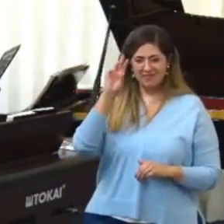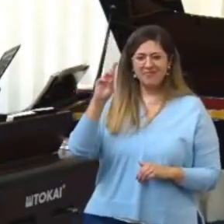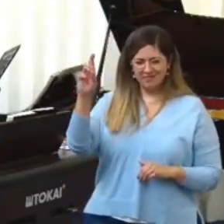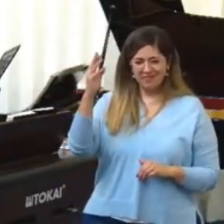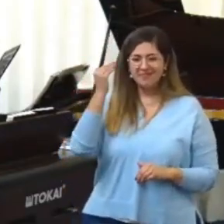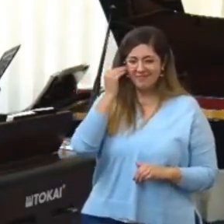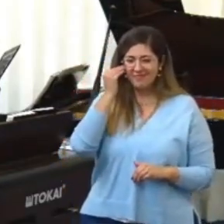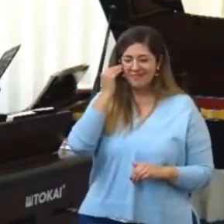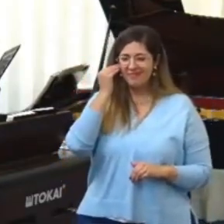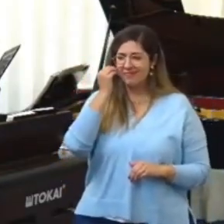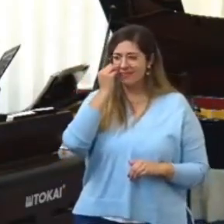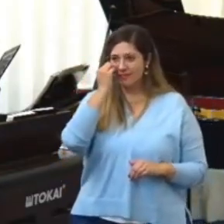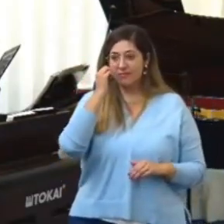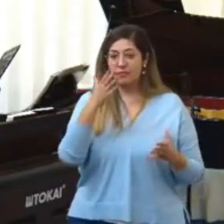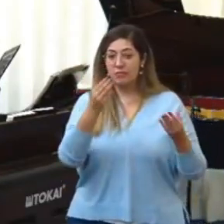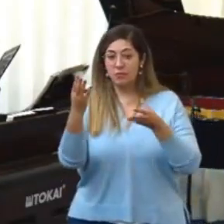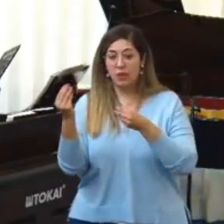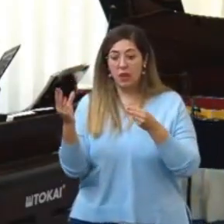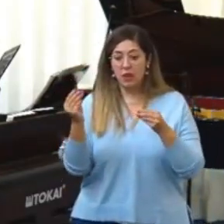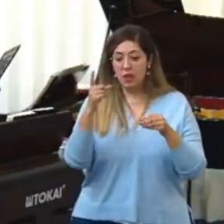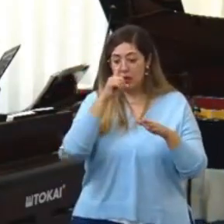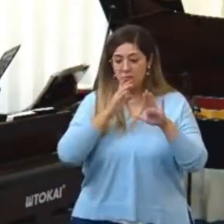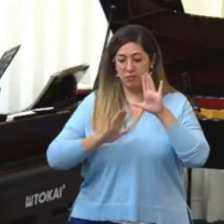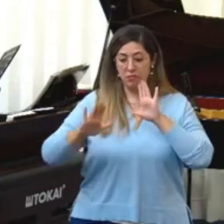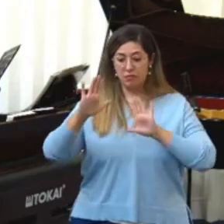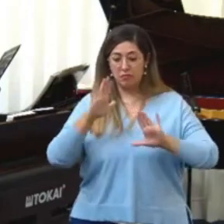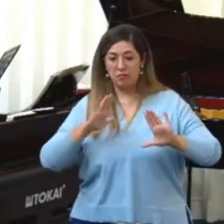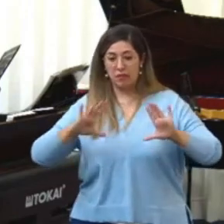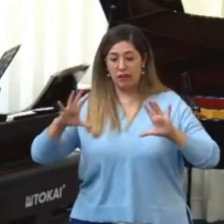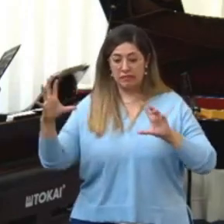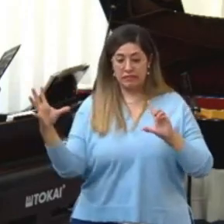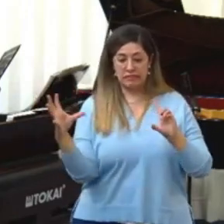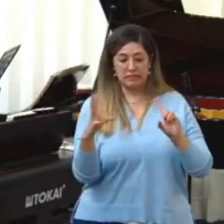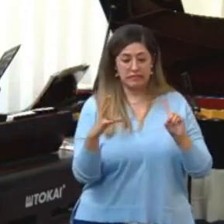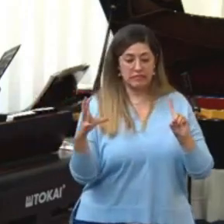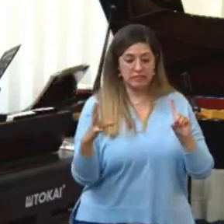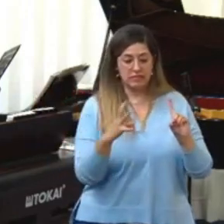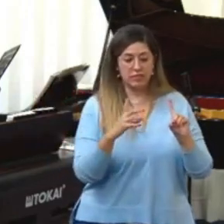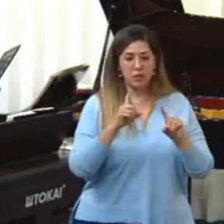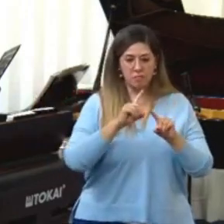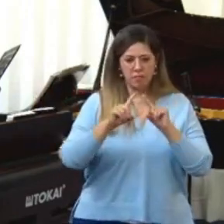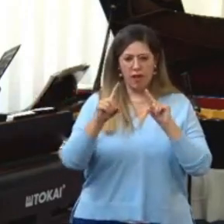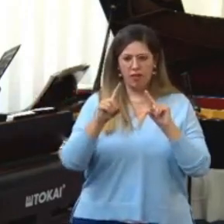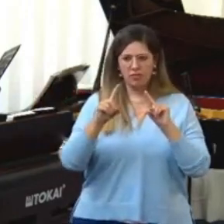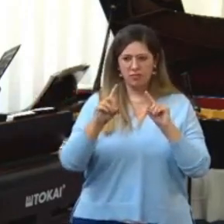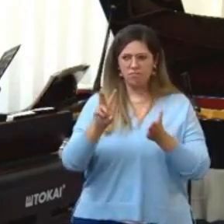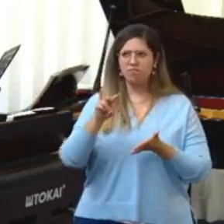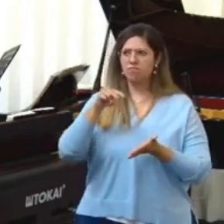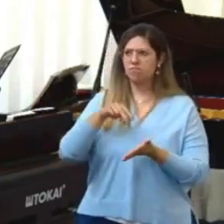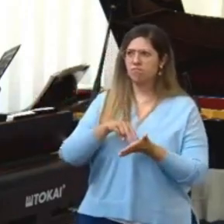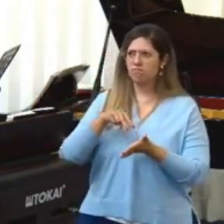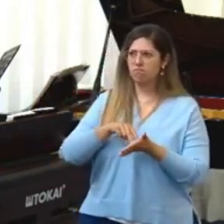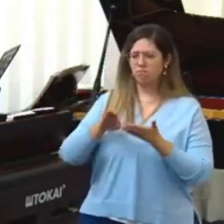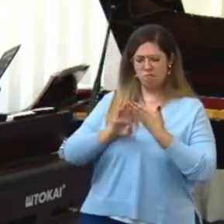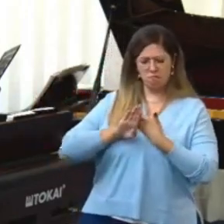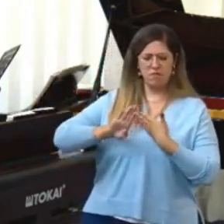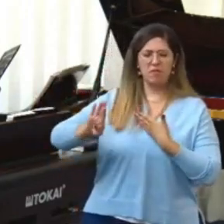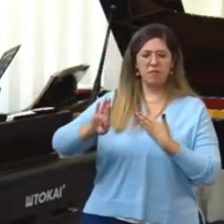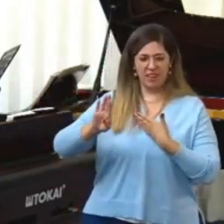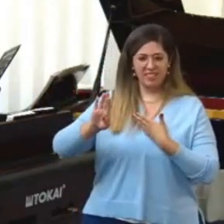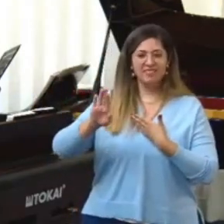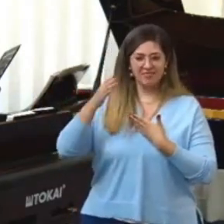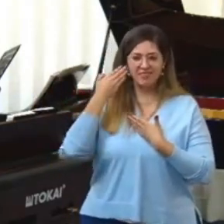perigosas, que sempre existiram no mundo desde que Adão caiu. Então, este é um tipo de voto assim,